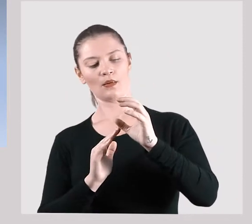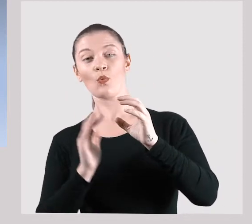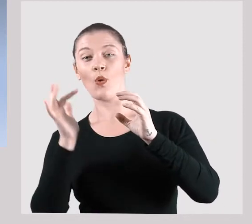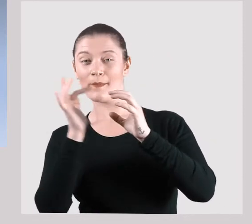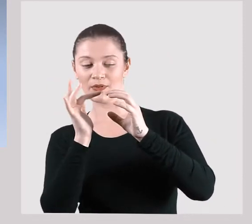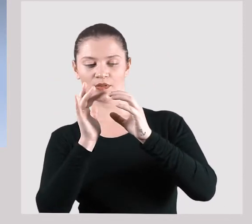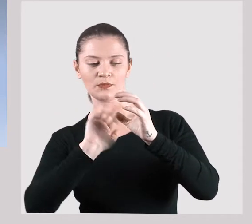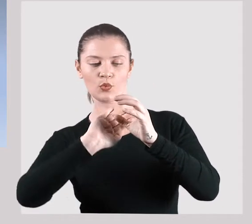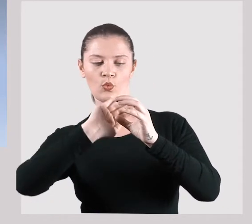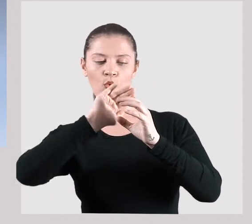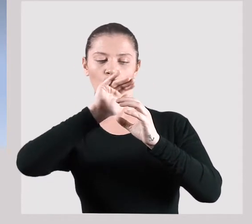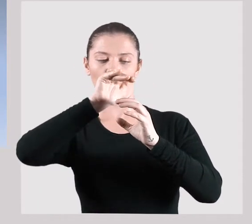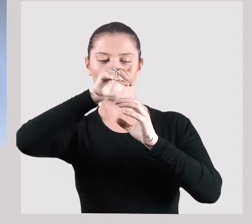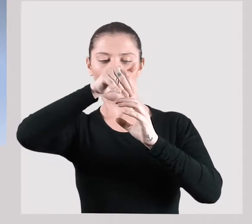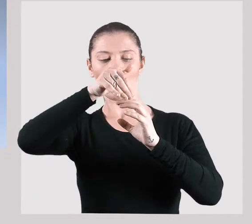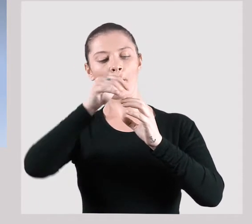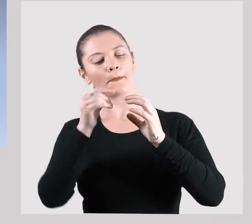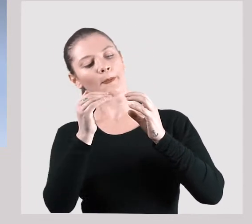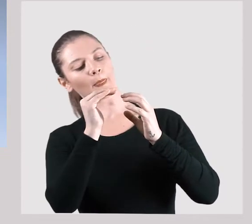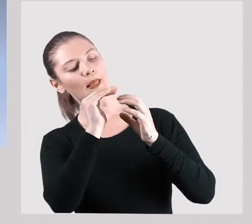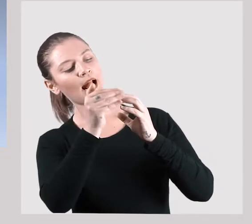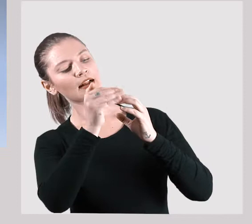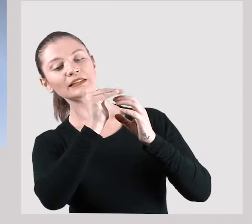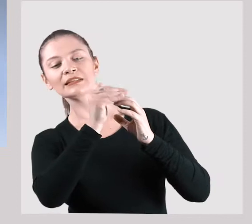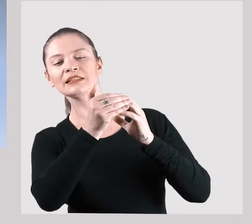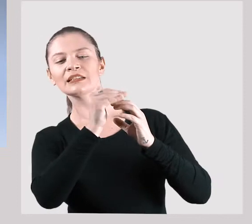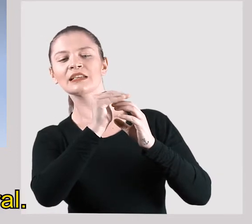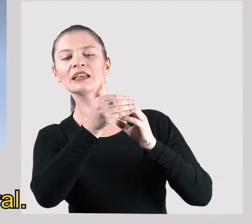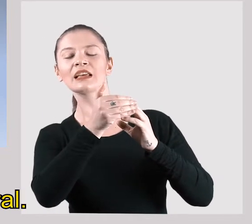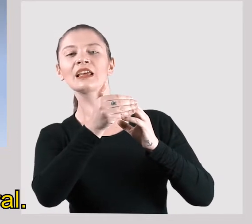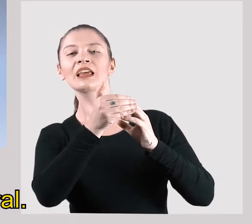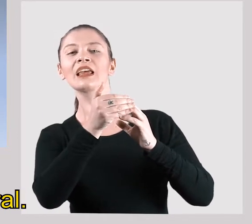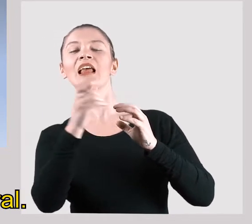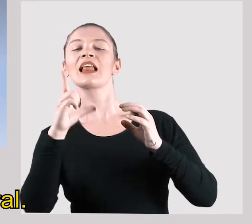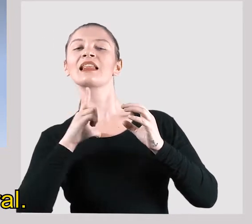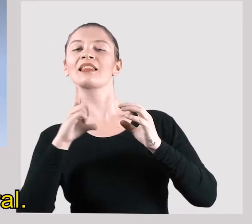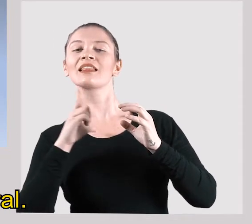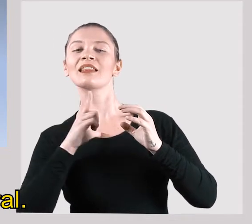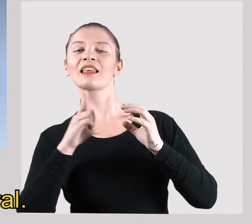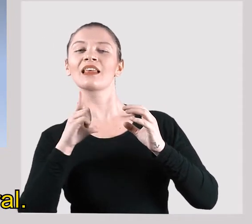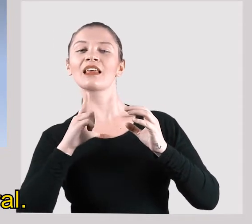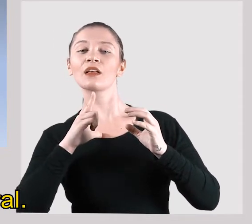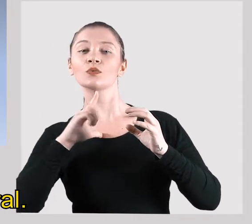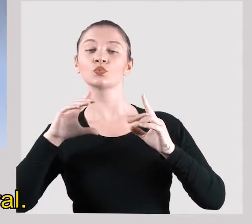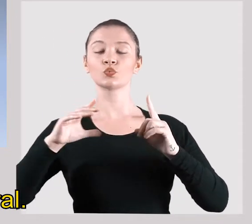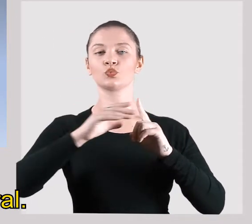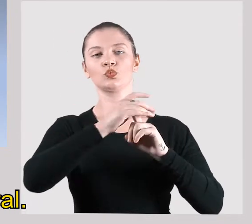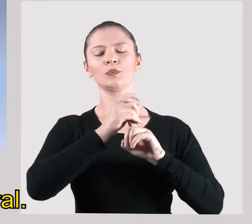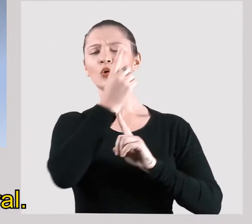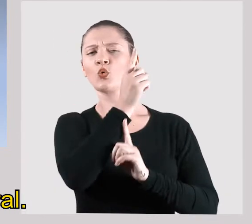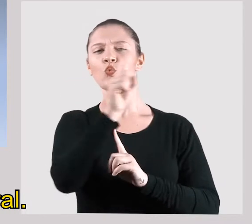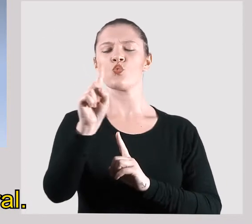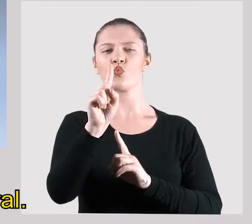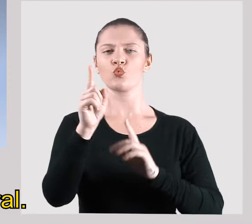parte pré-frontal, que é o córtex pré-frontal, esse é o nosso gerente, ele é o último a amadurecer